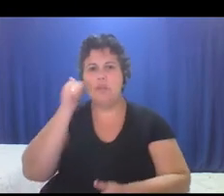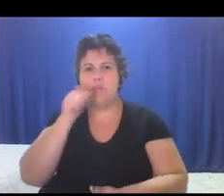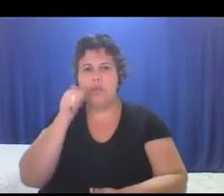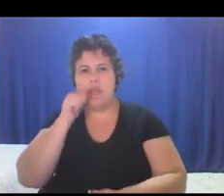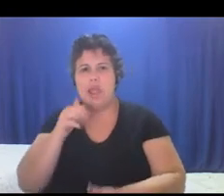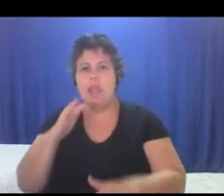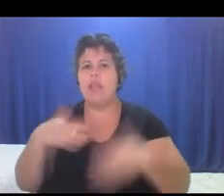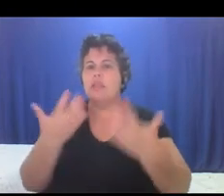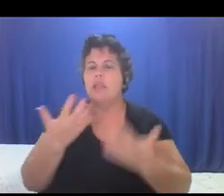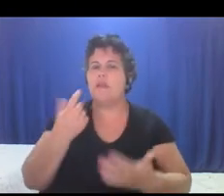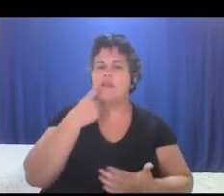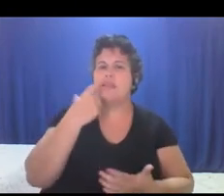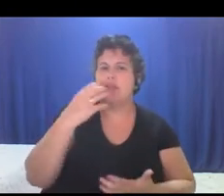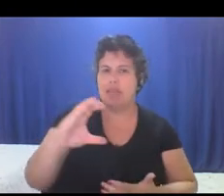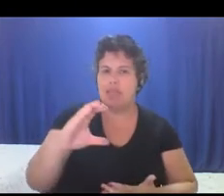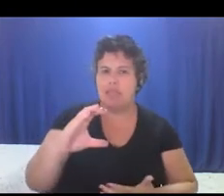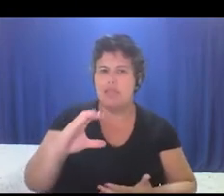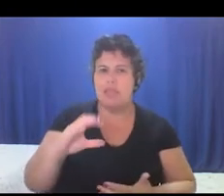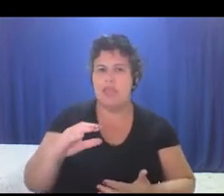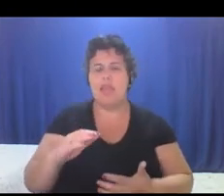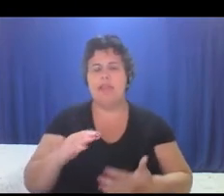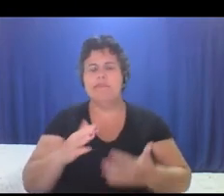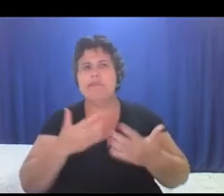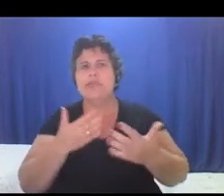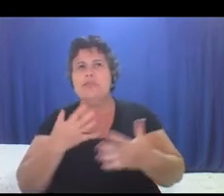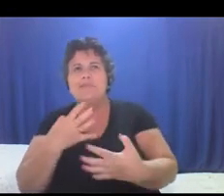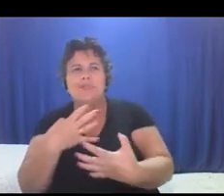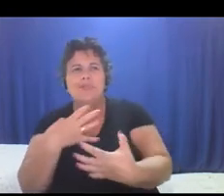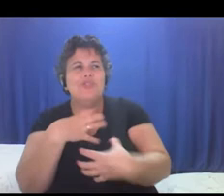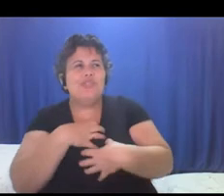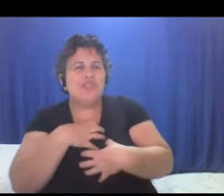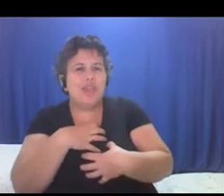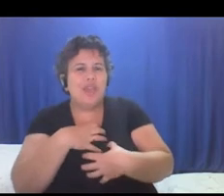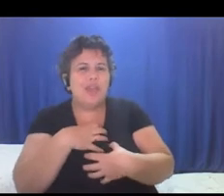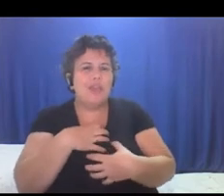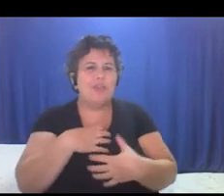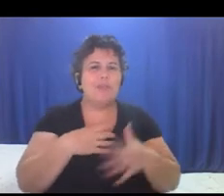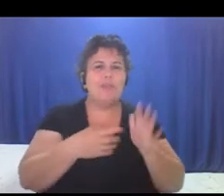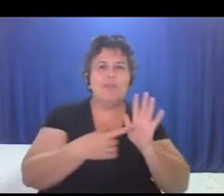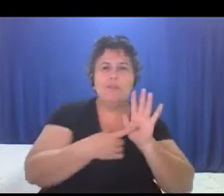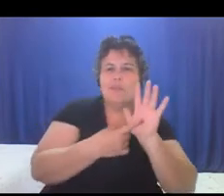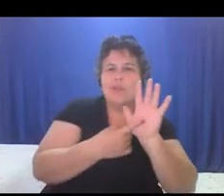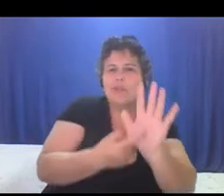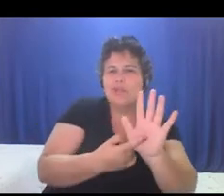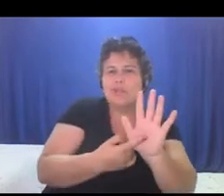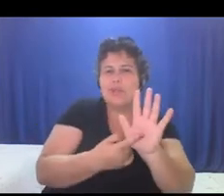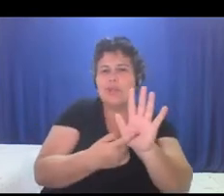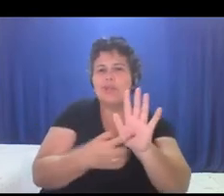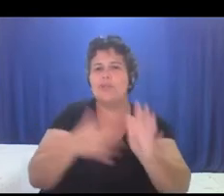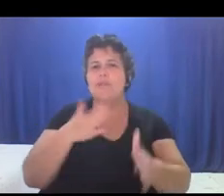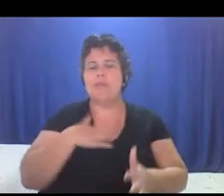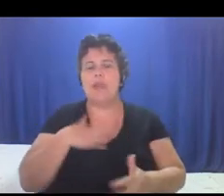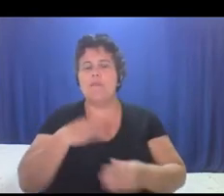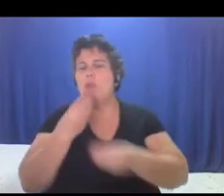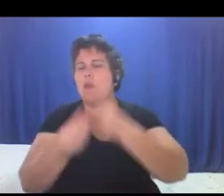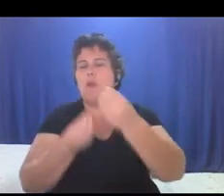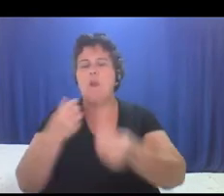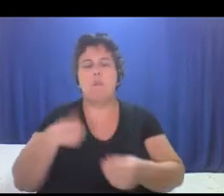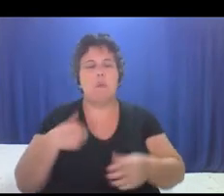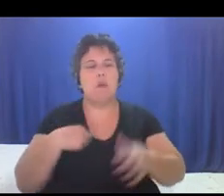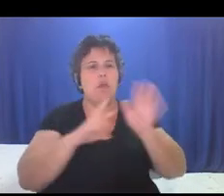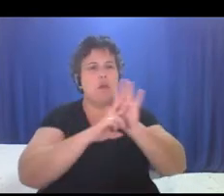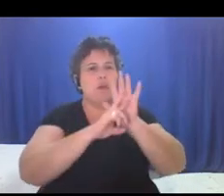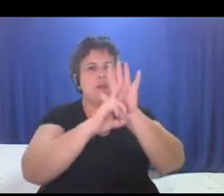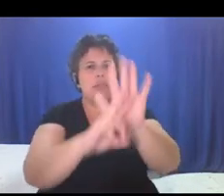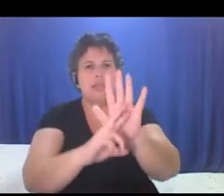com o seu ambiente, foi instigando em mim o que era a minha representatividade. Então, ao mesmo tempo que eu